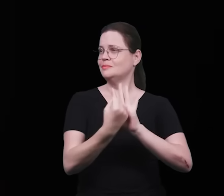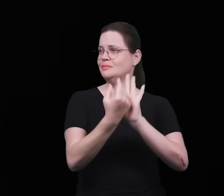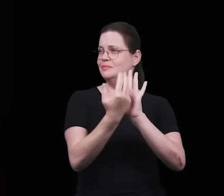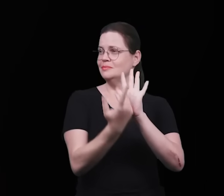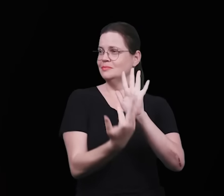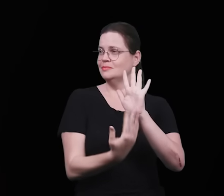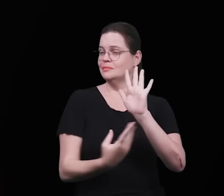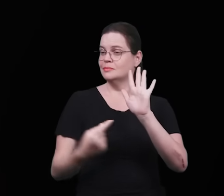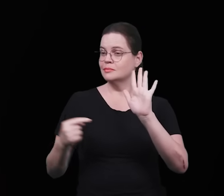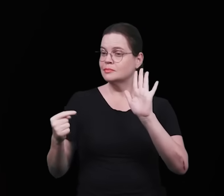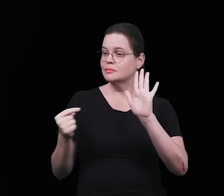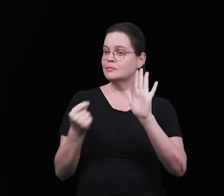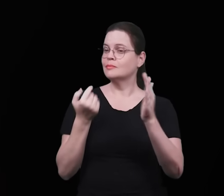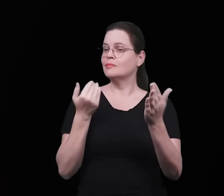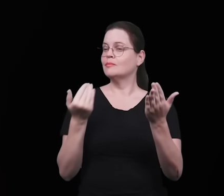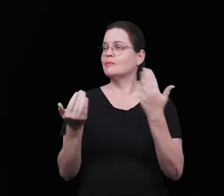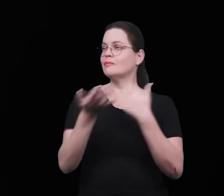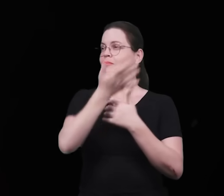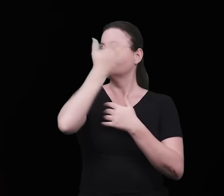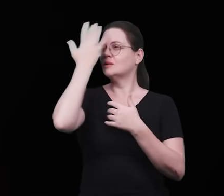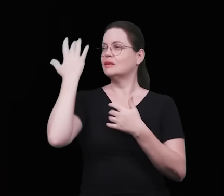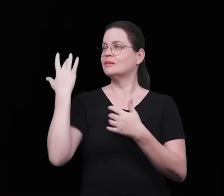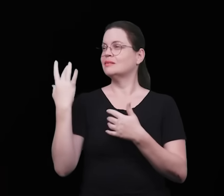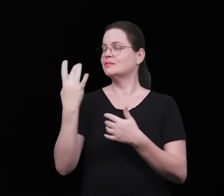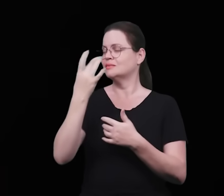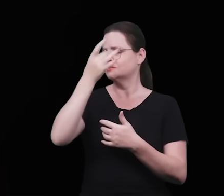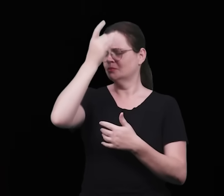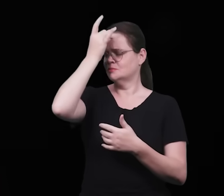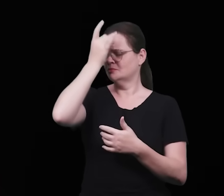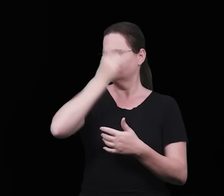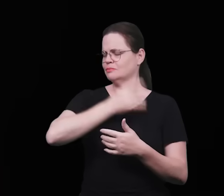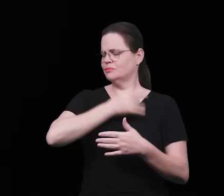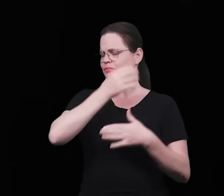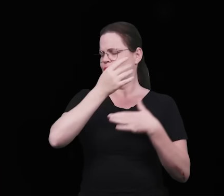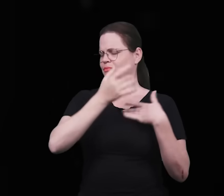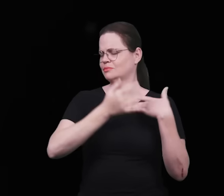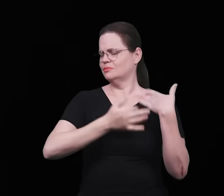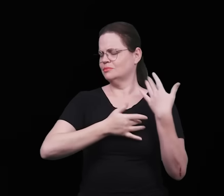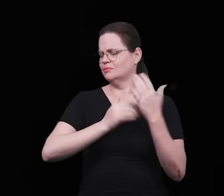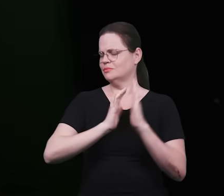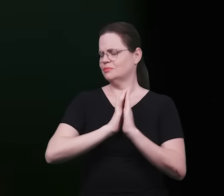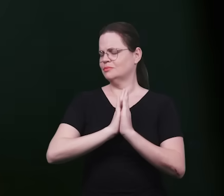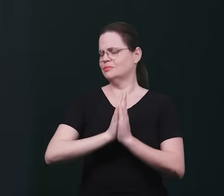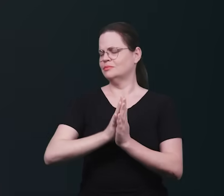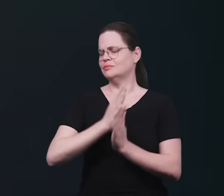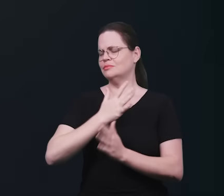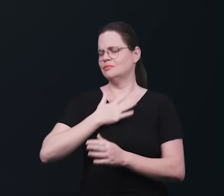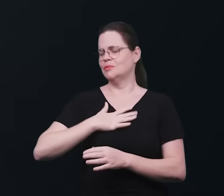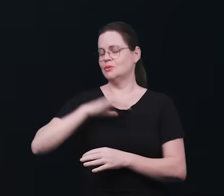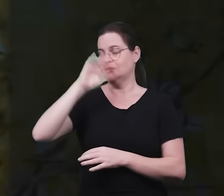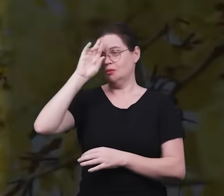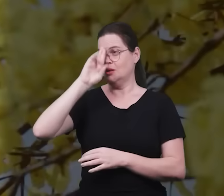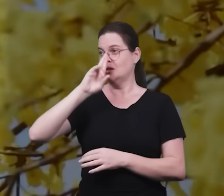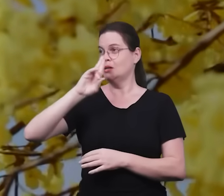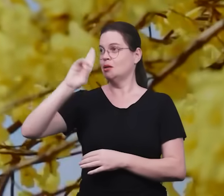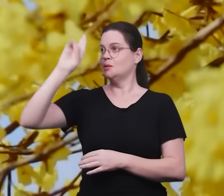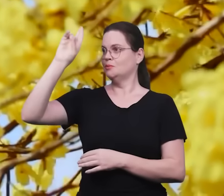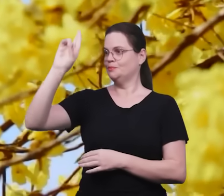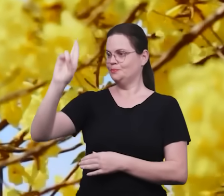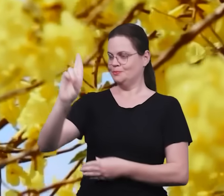Derrama do Teu sangue sobre mim, ó Senhor.